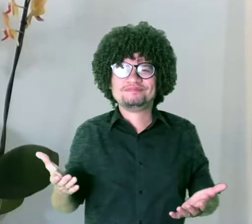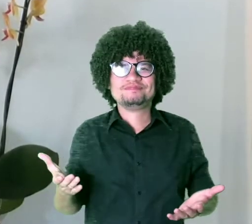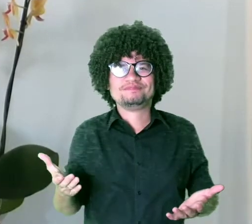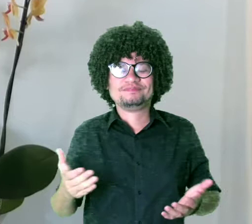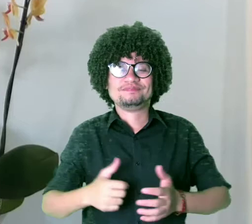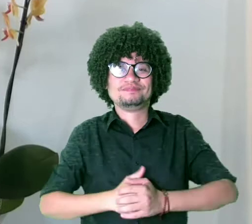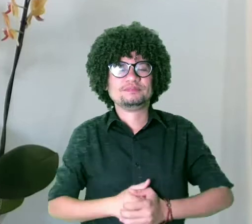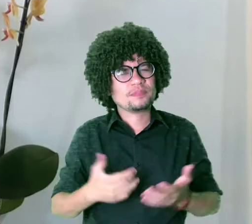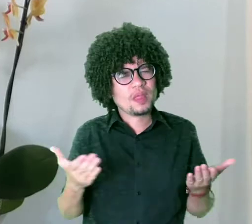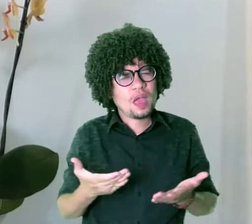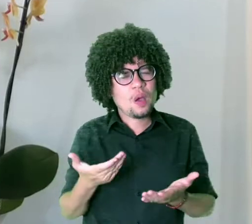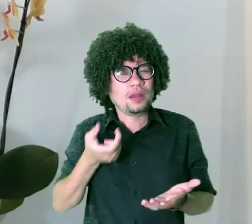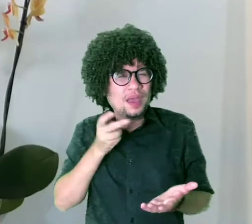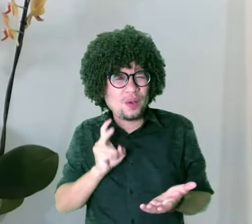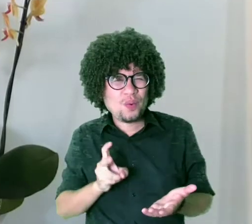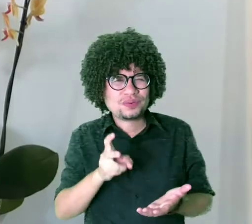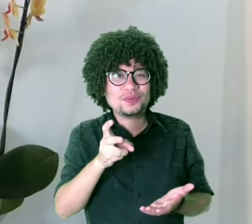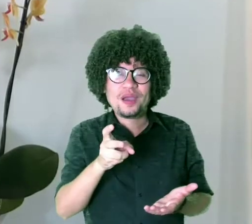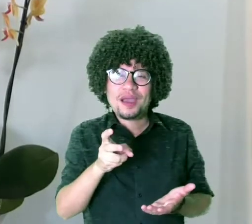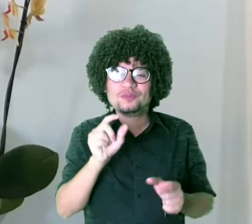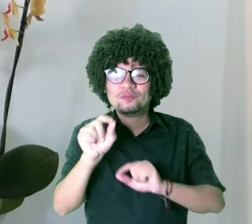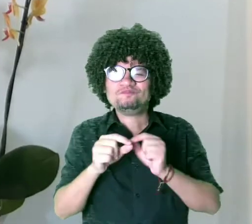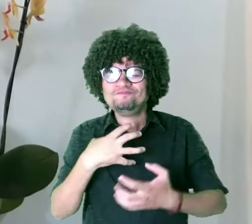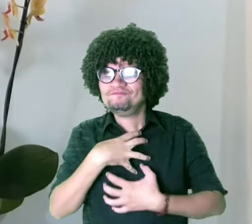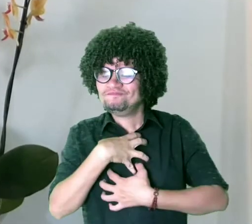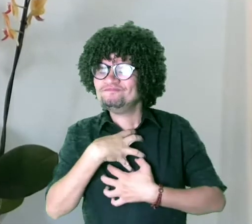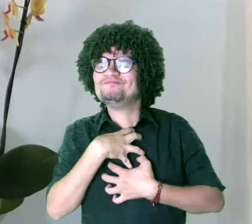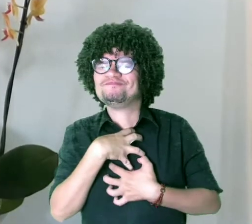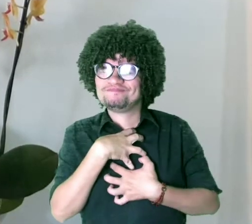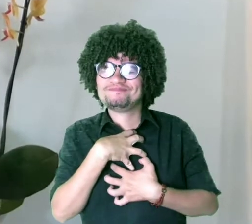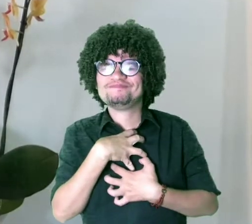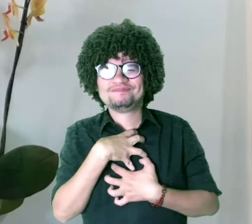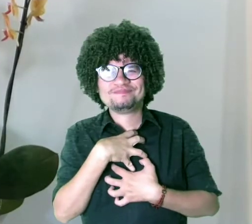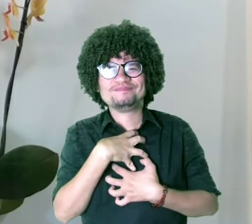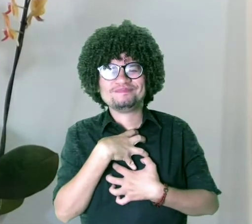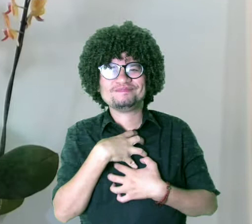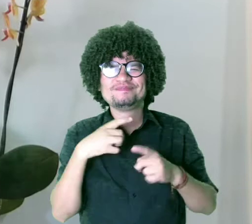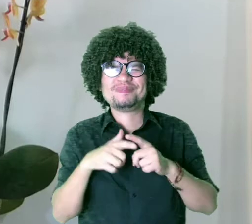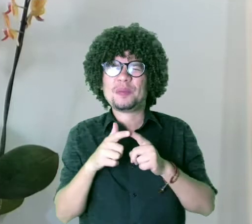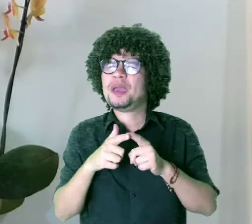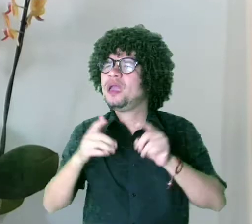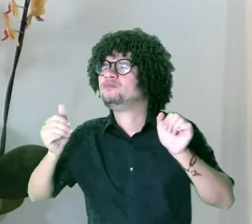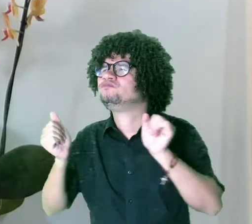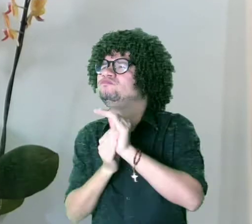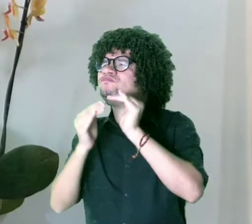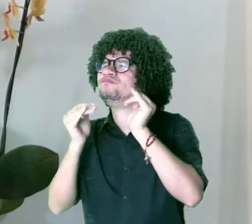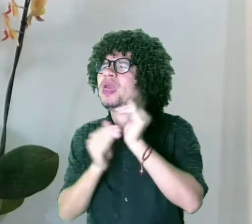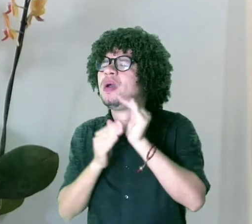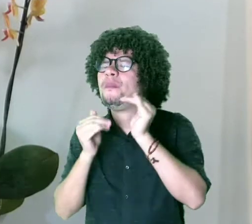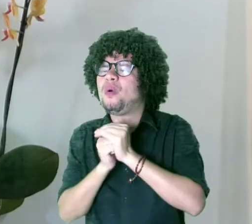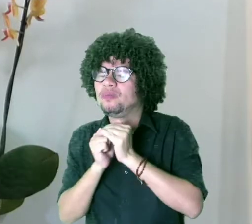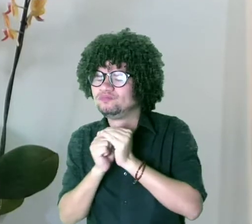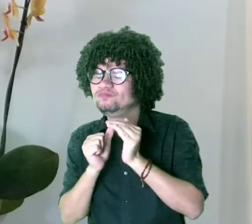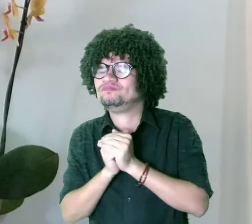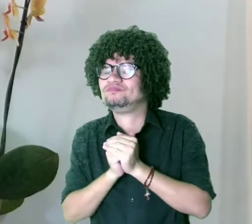continuamos com este espírito e com este clamor. Maceió vos